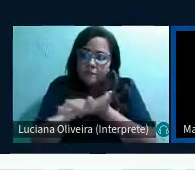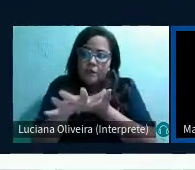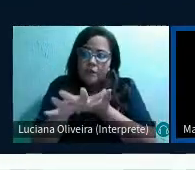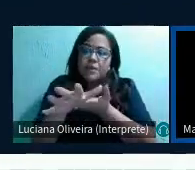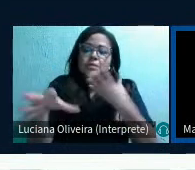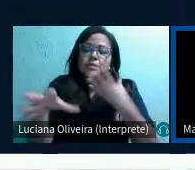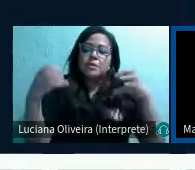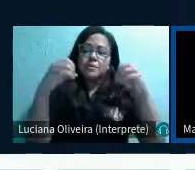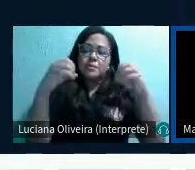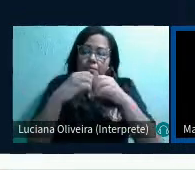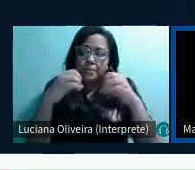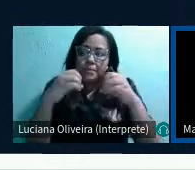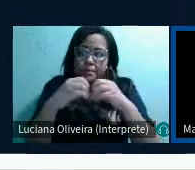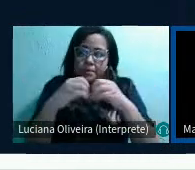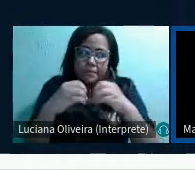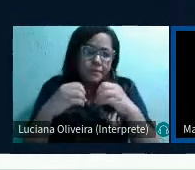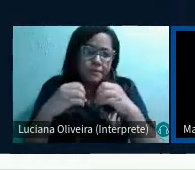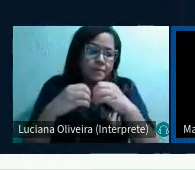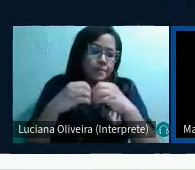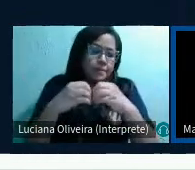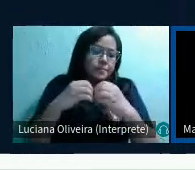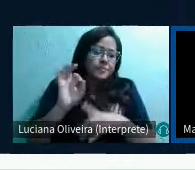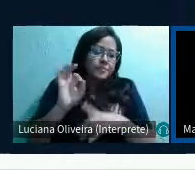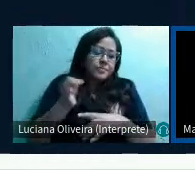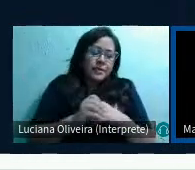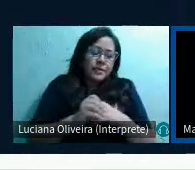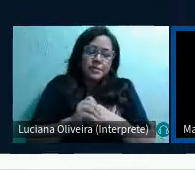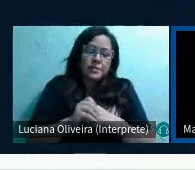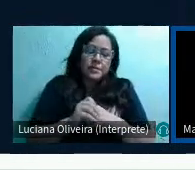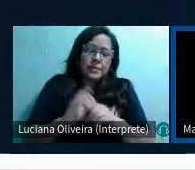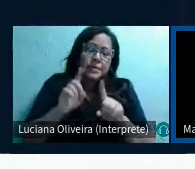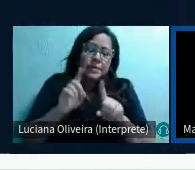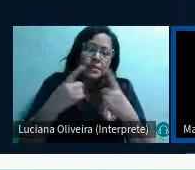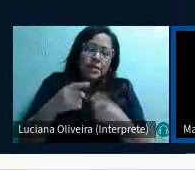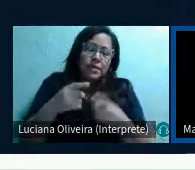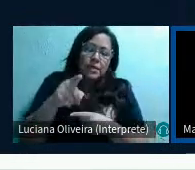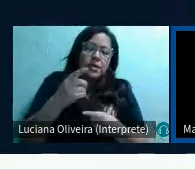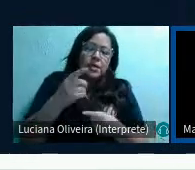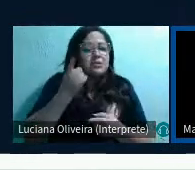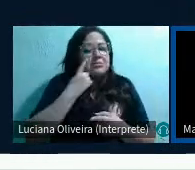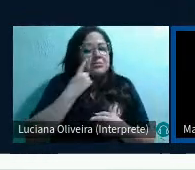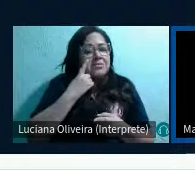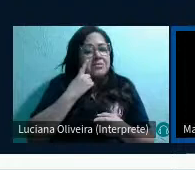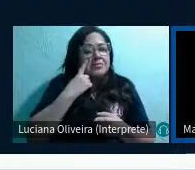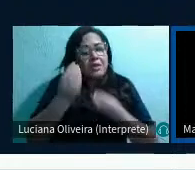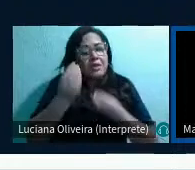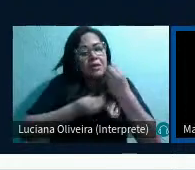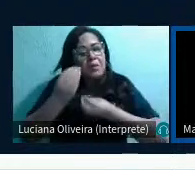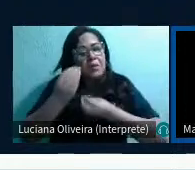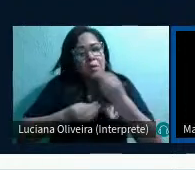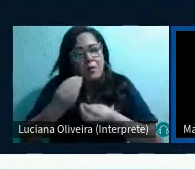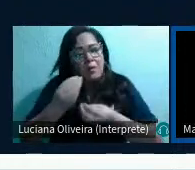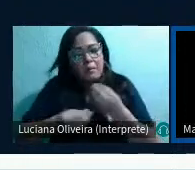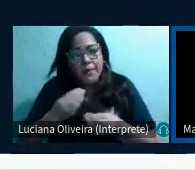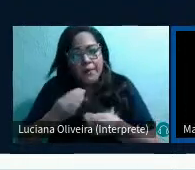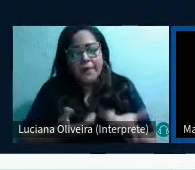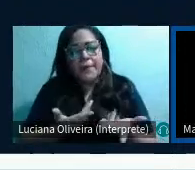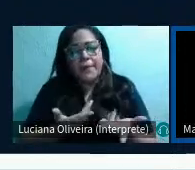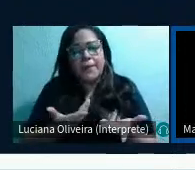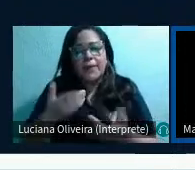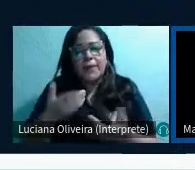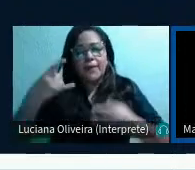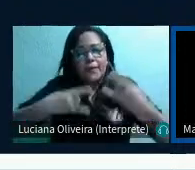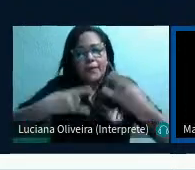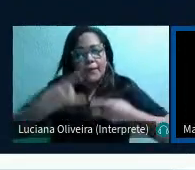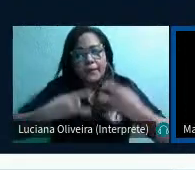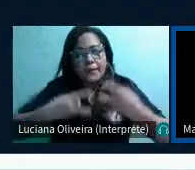a gente quer que o robô realize. Como, por exemplo, nós temos um sensor, como foi dito na aula de programação, na aula 3, nós temos um sensor